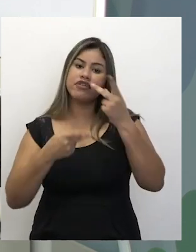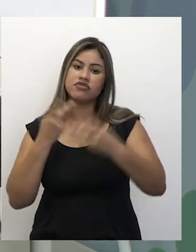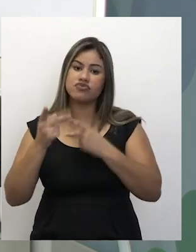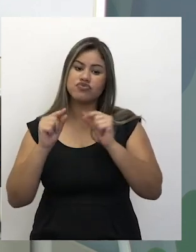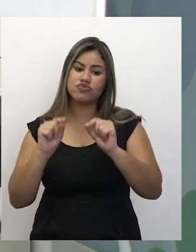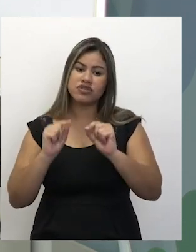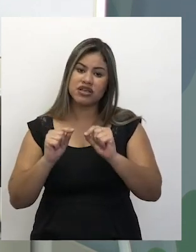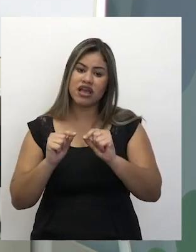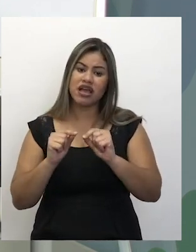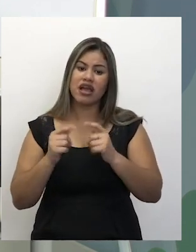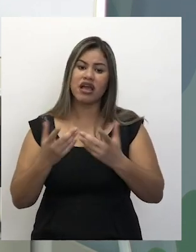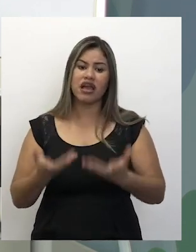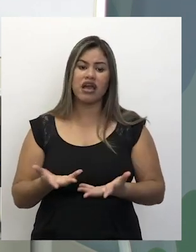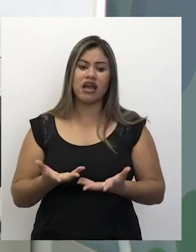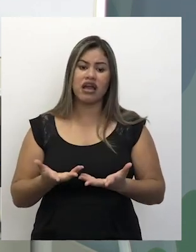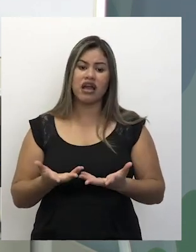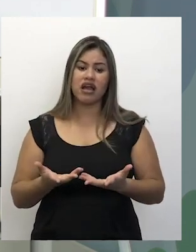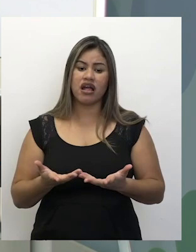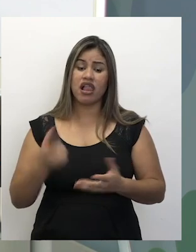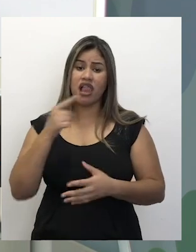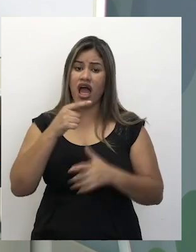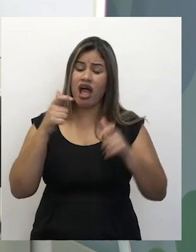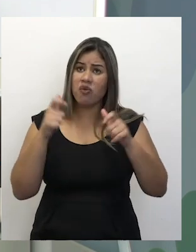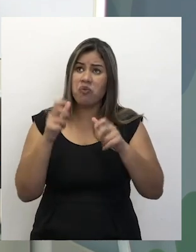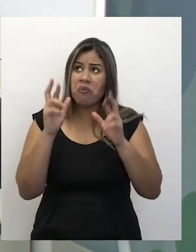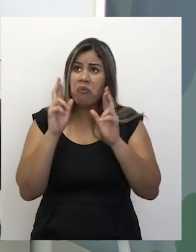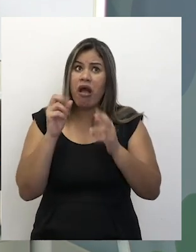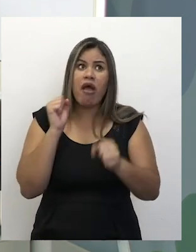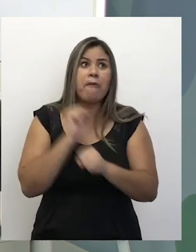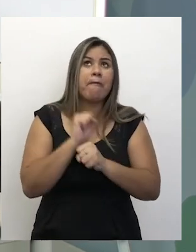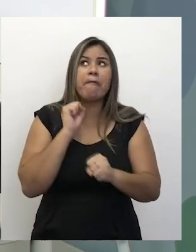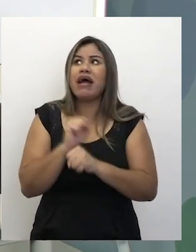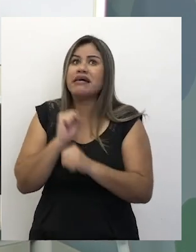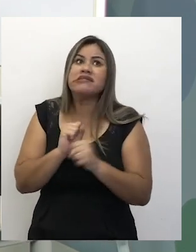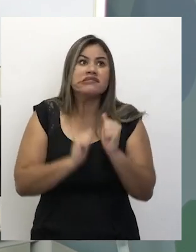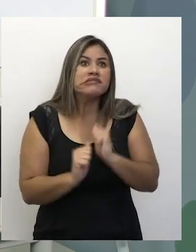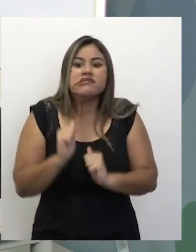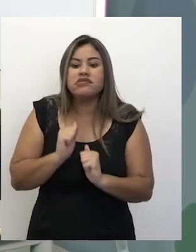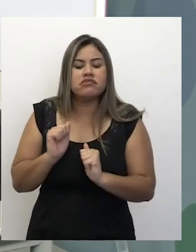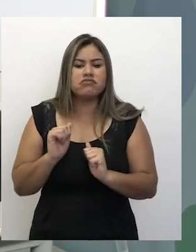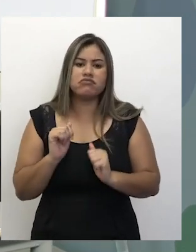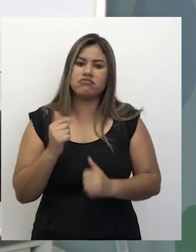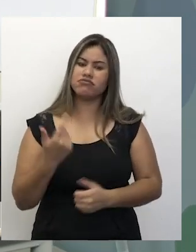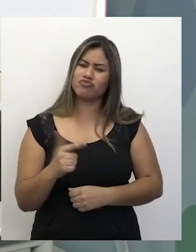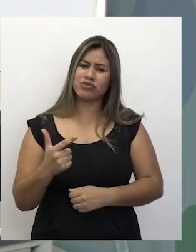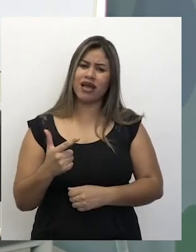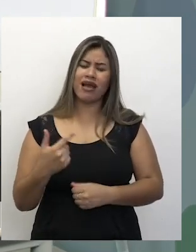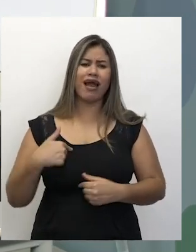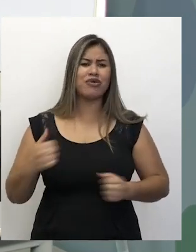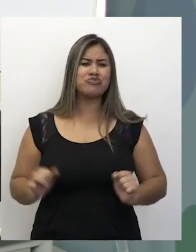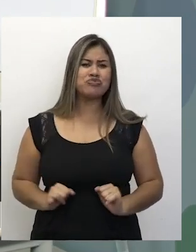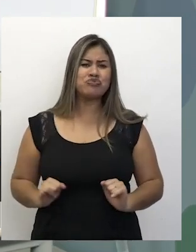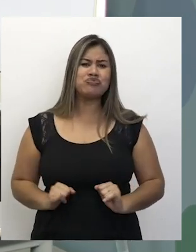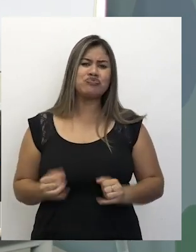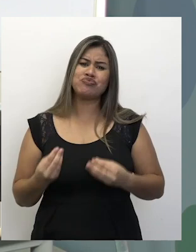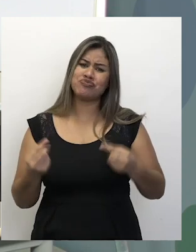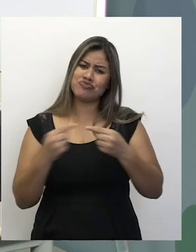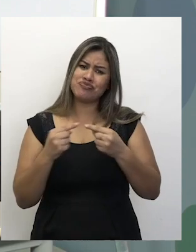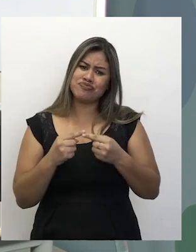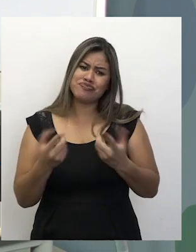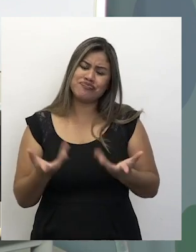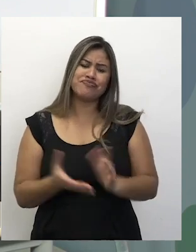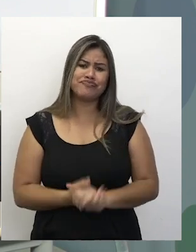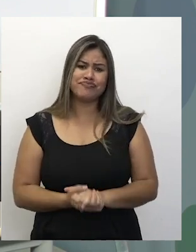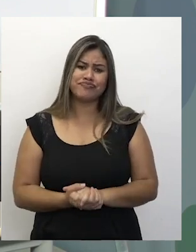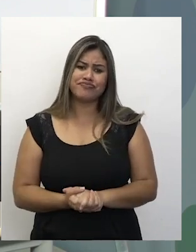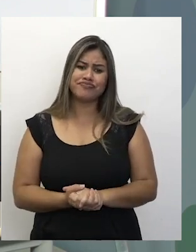não pode haver desgosto Onde estão não tem esperança eu tô esperando mais nada do amor vocês como é que eu vou sofrer só não espero mais nada é perdi todas as